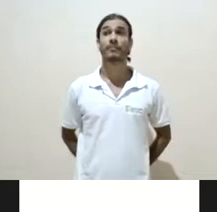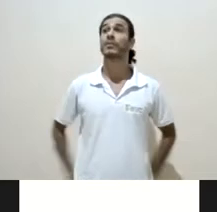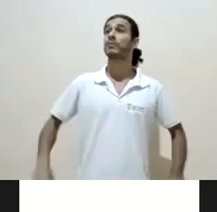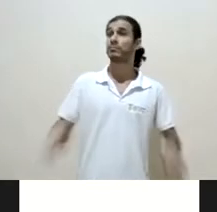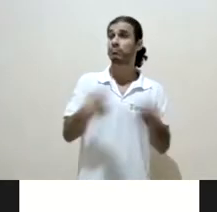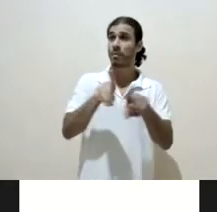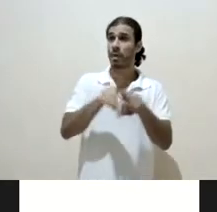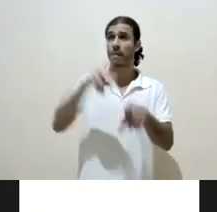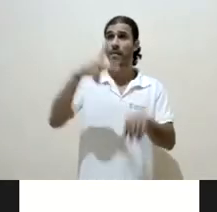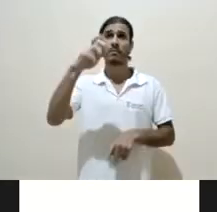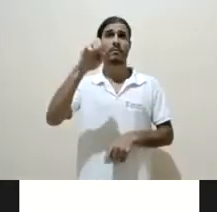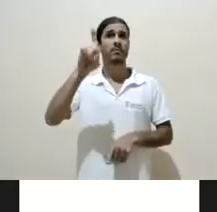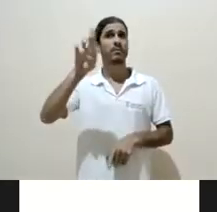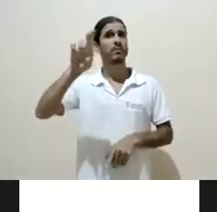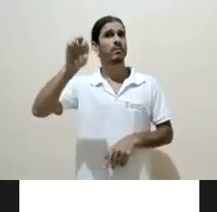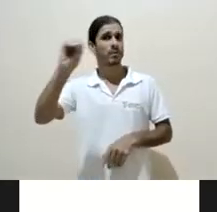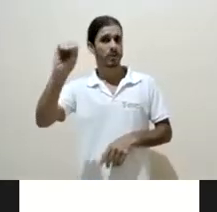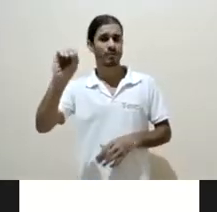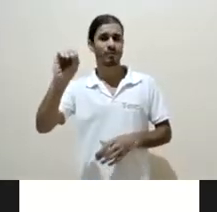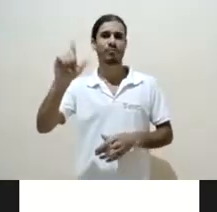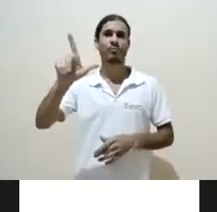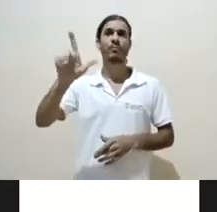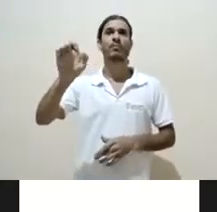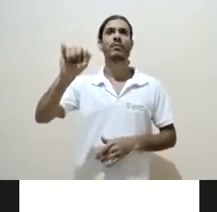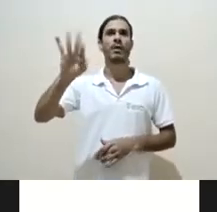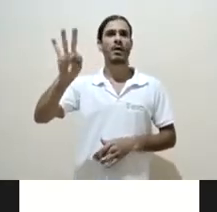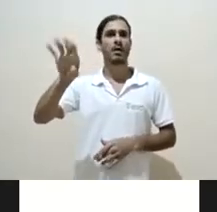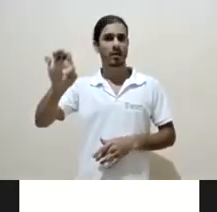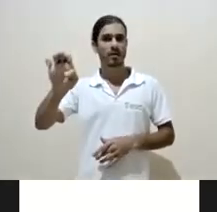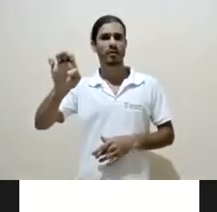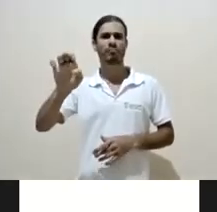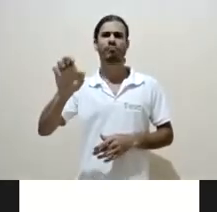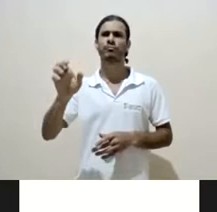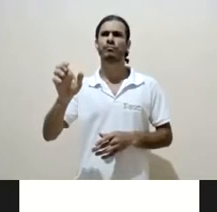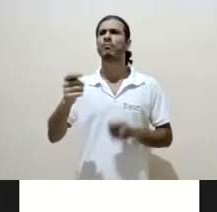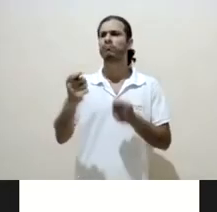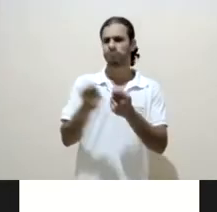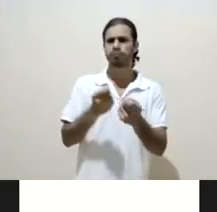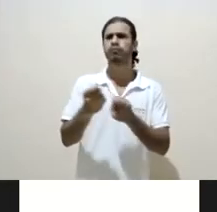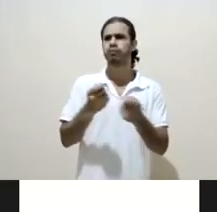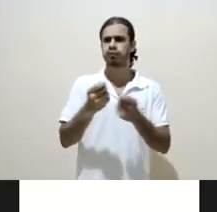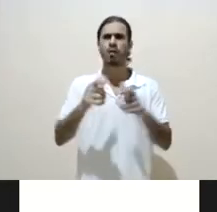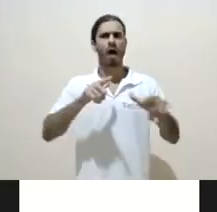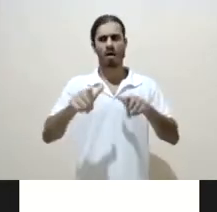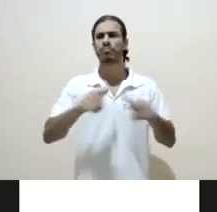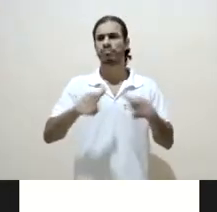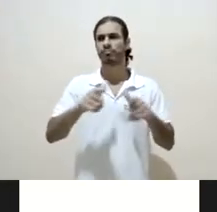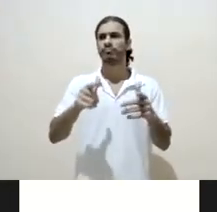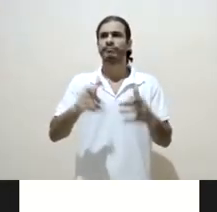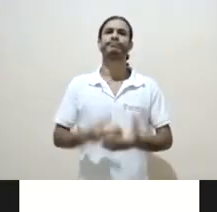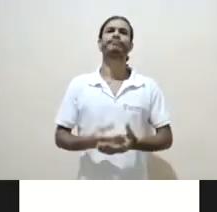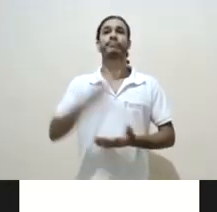que brilhantemente coordenou, né, os trabalhos, o Thiago Maduro, né, que tem, viu, né,